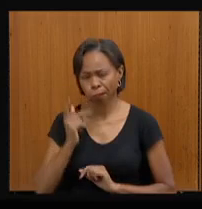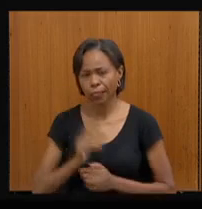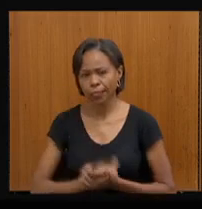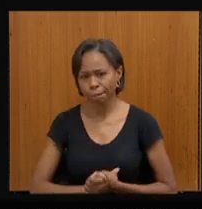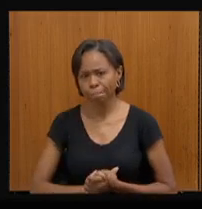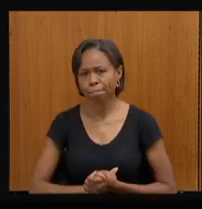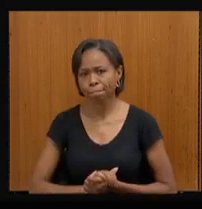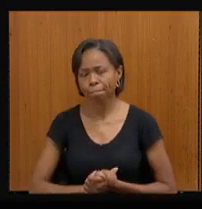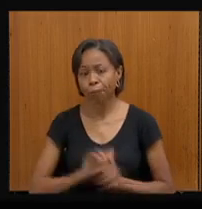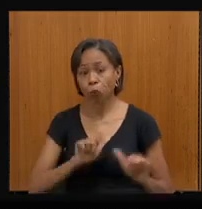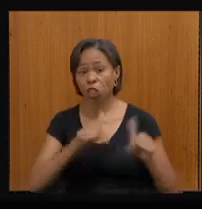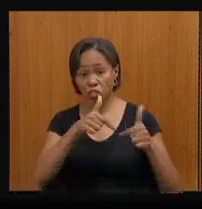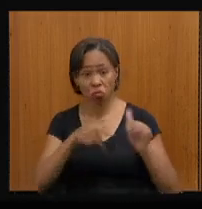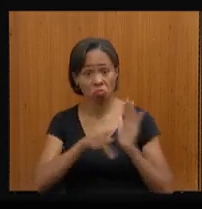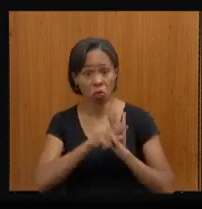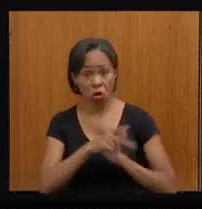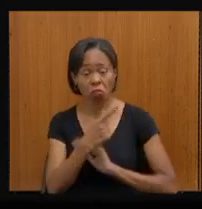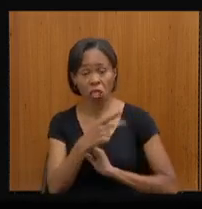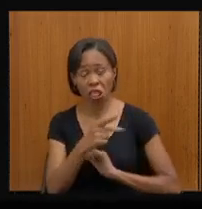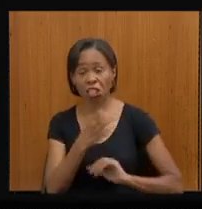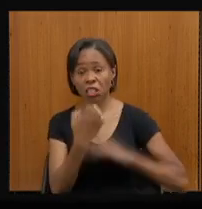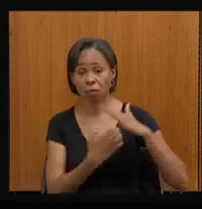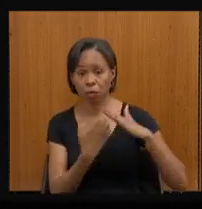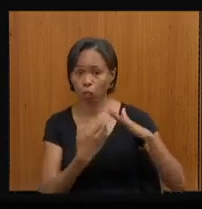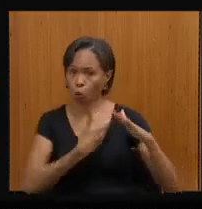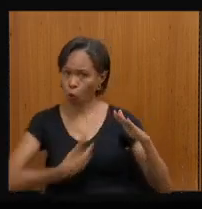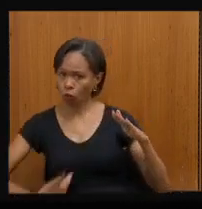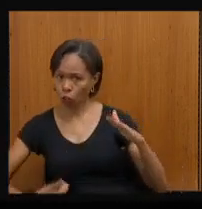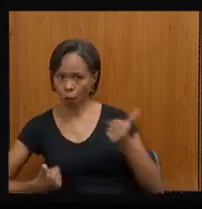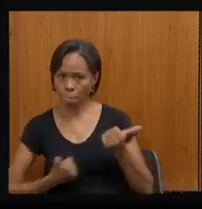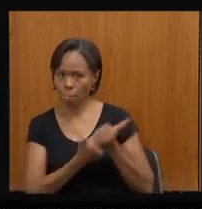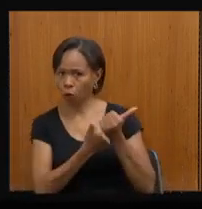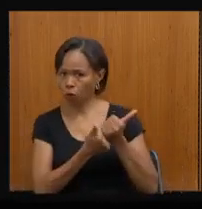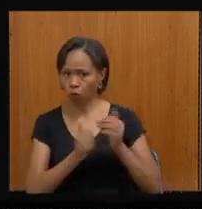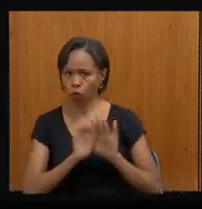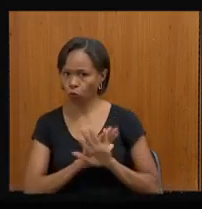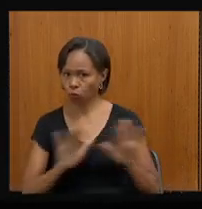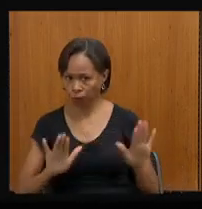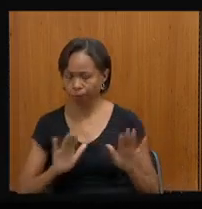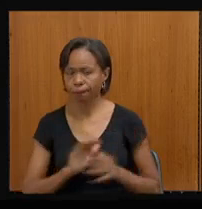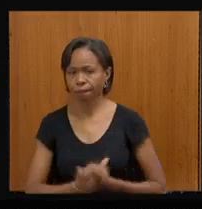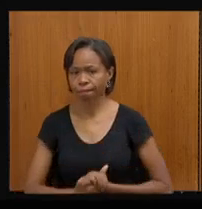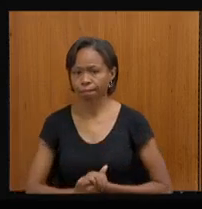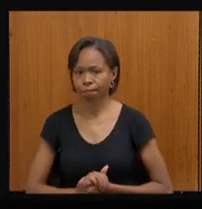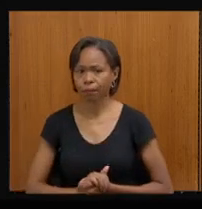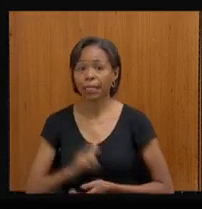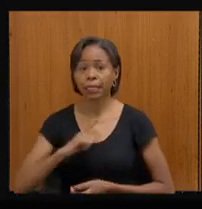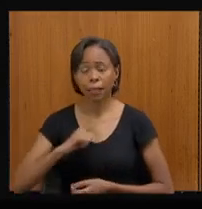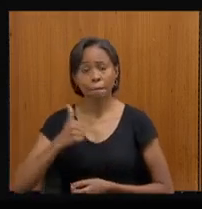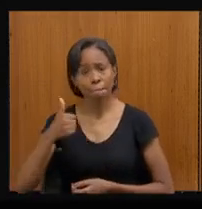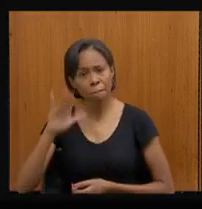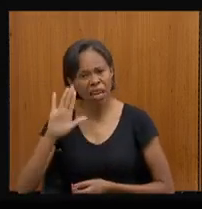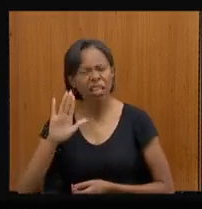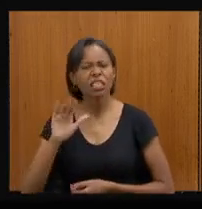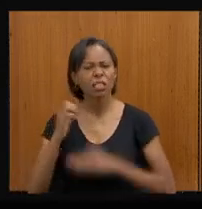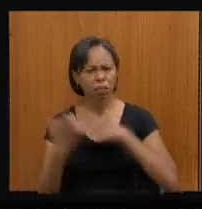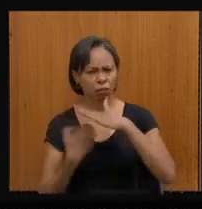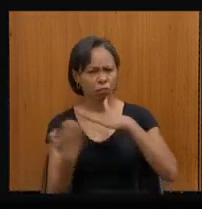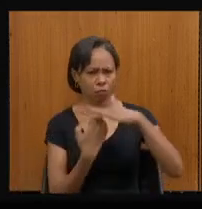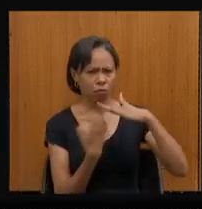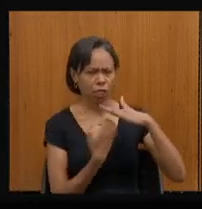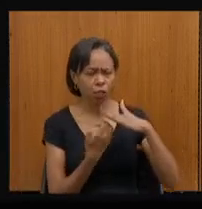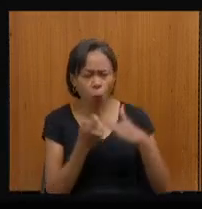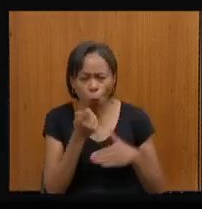o estado apenas awapuhi e nós sabemos que já tem mais seis empresas estão